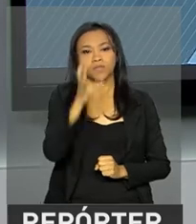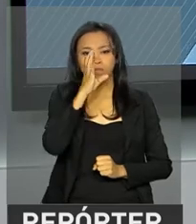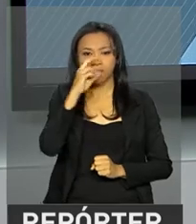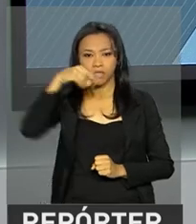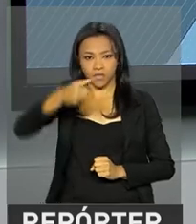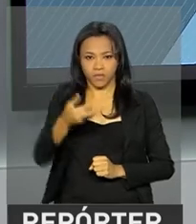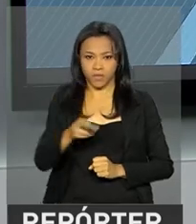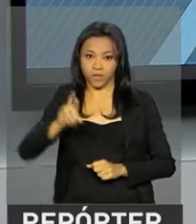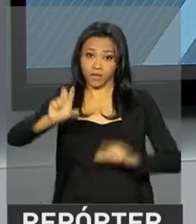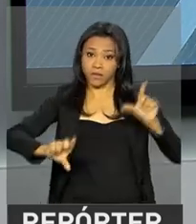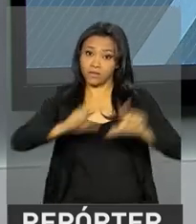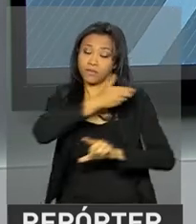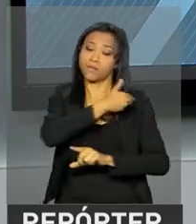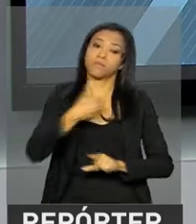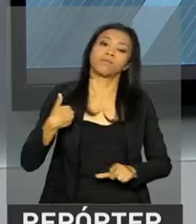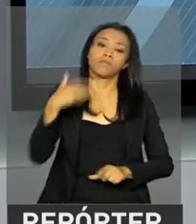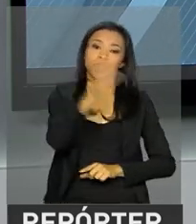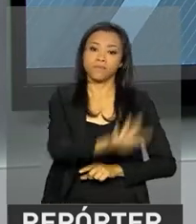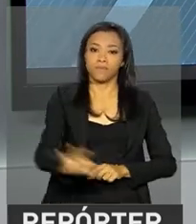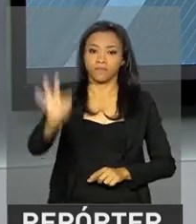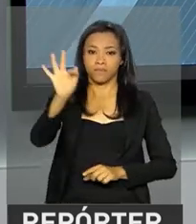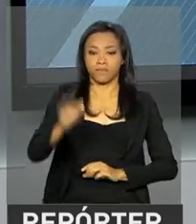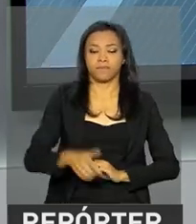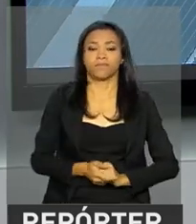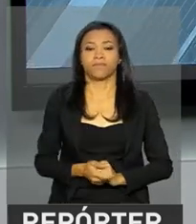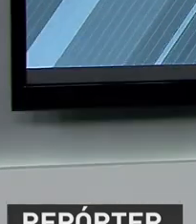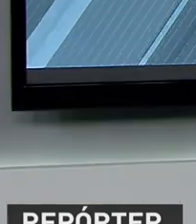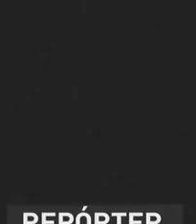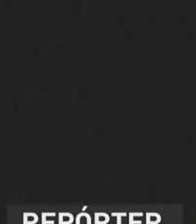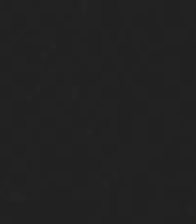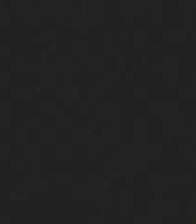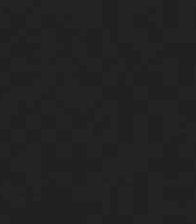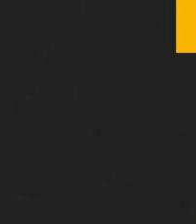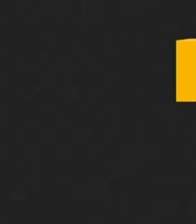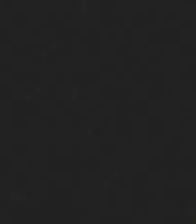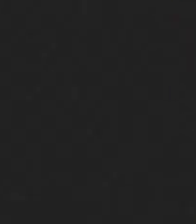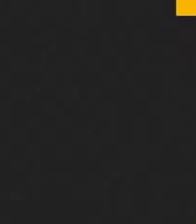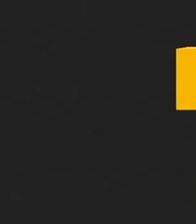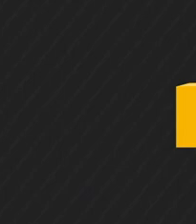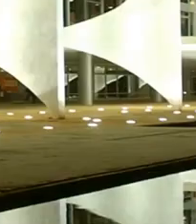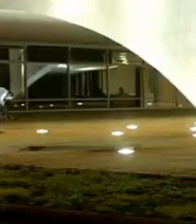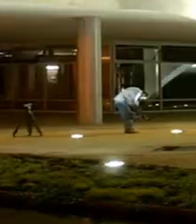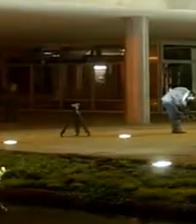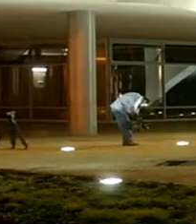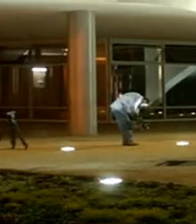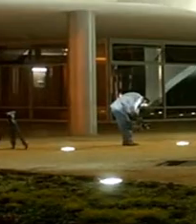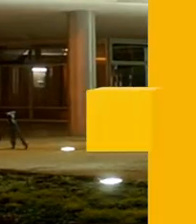com a gente aqui na NBR, a TV do Governo Federal.